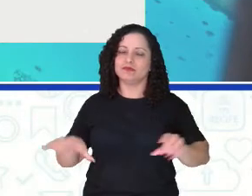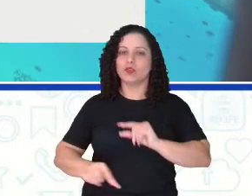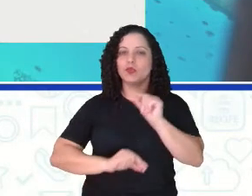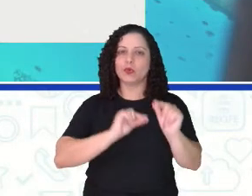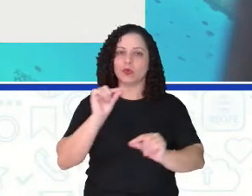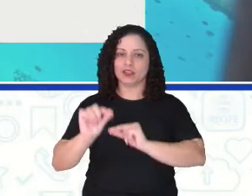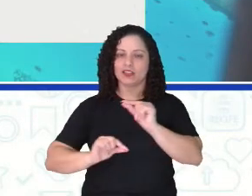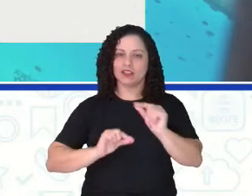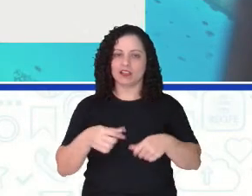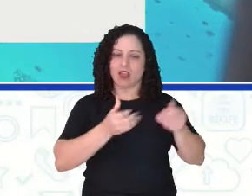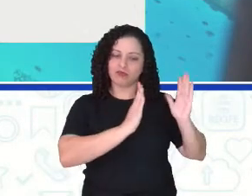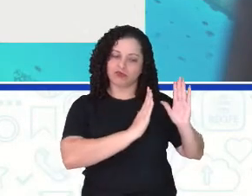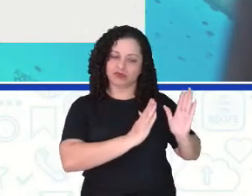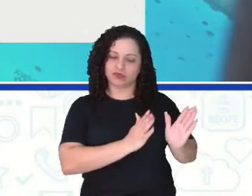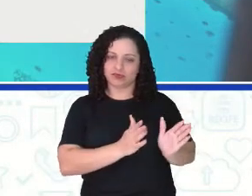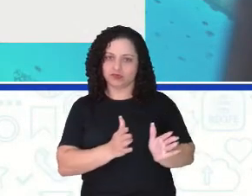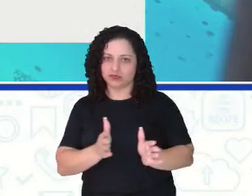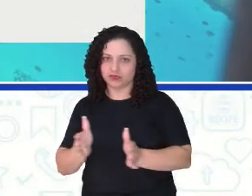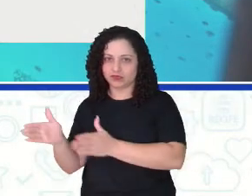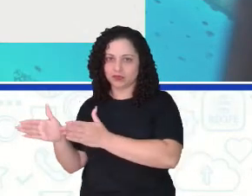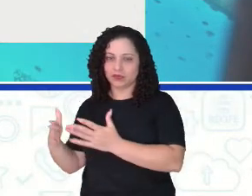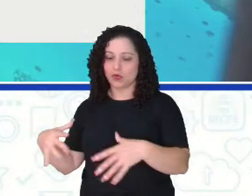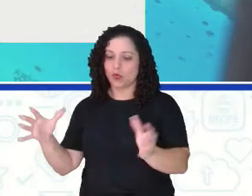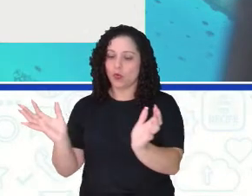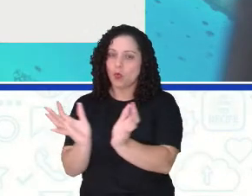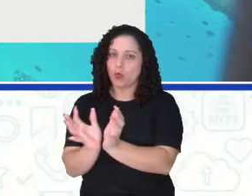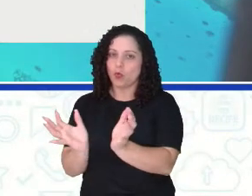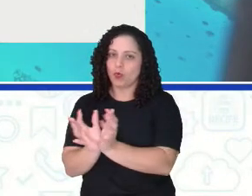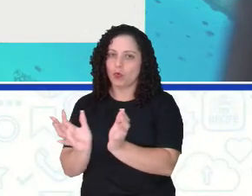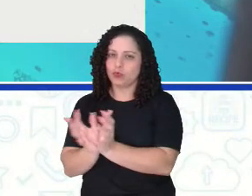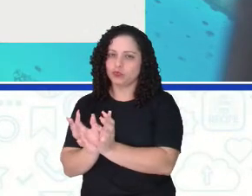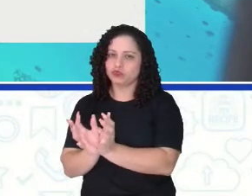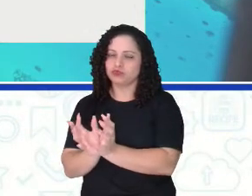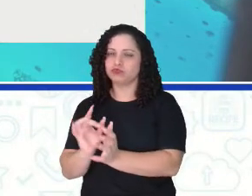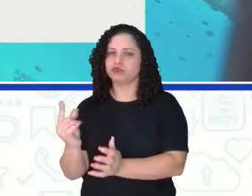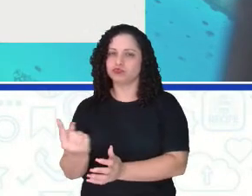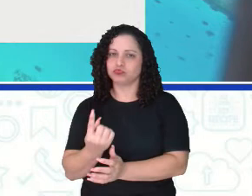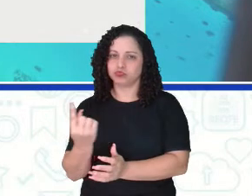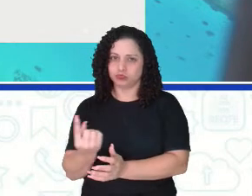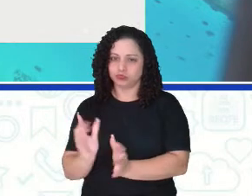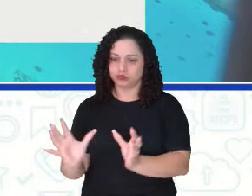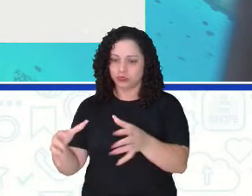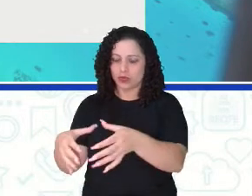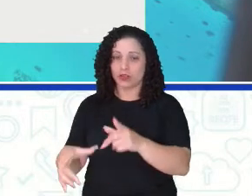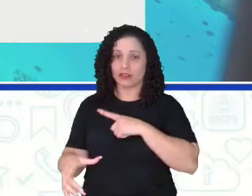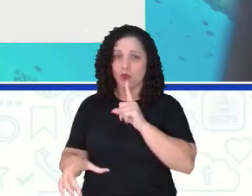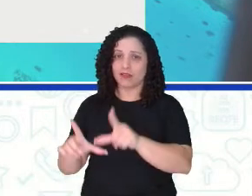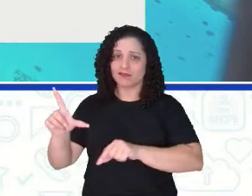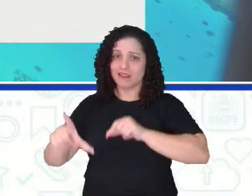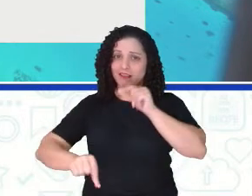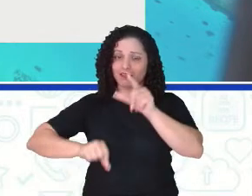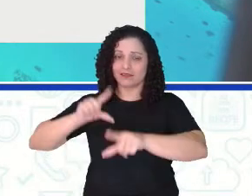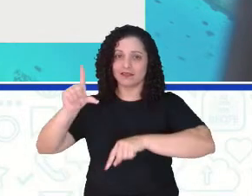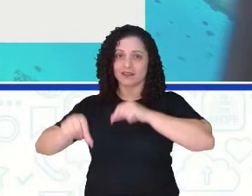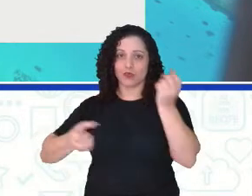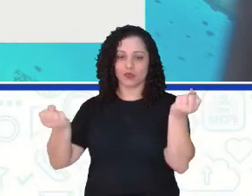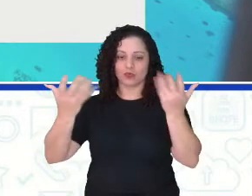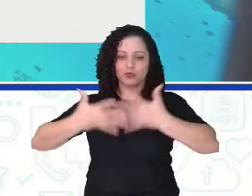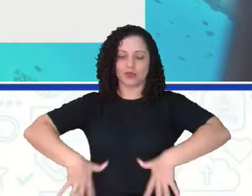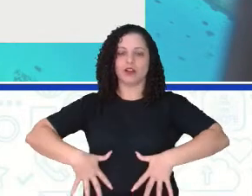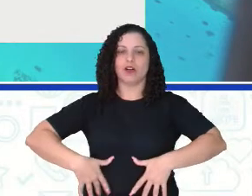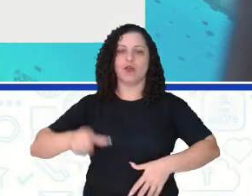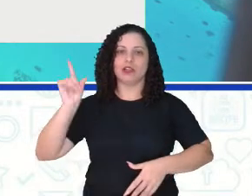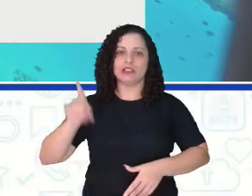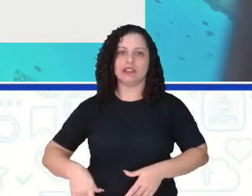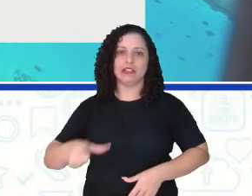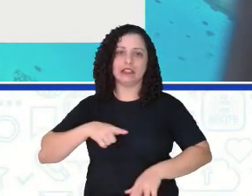por um longo período, o grupo isolado sofre a seleção natural, que desenvolve nele uma